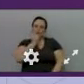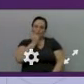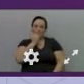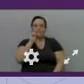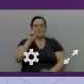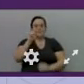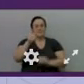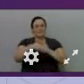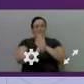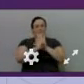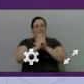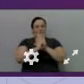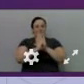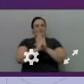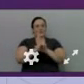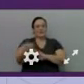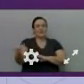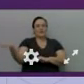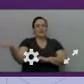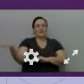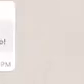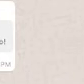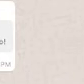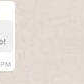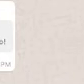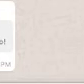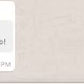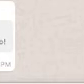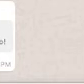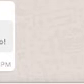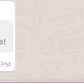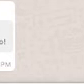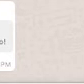pudesse funcionar é um